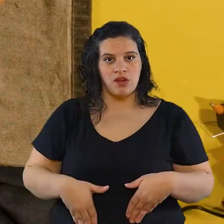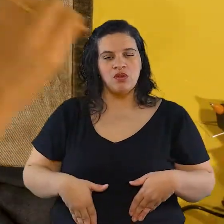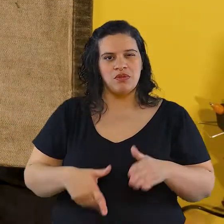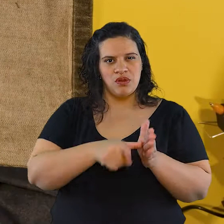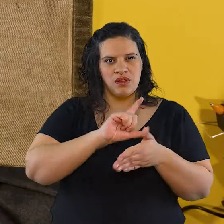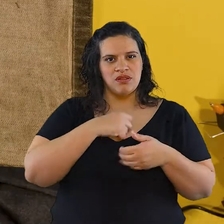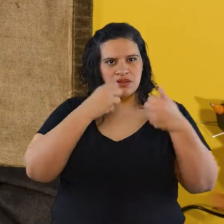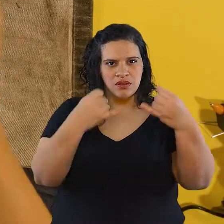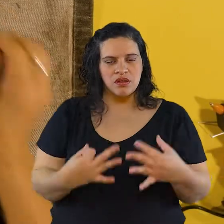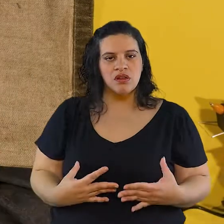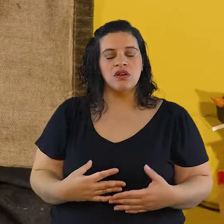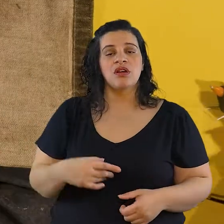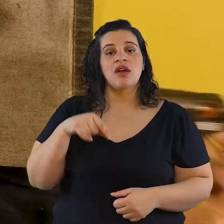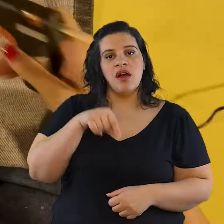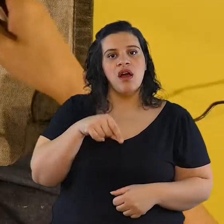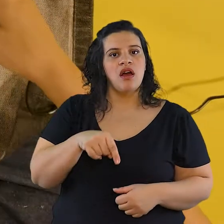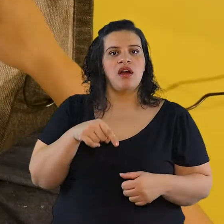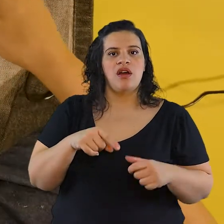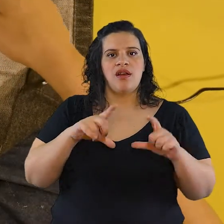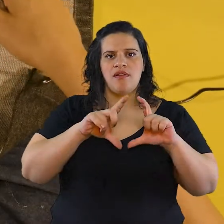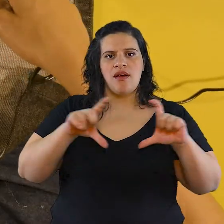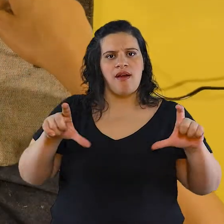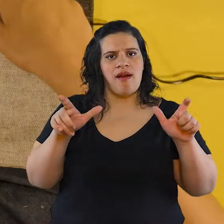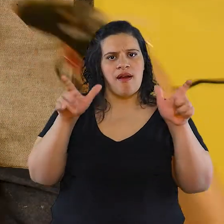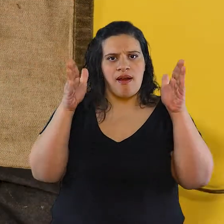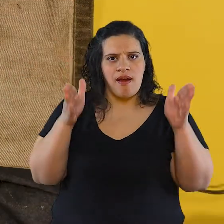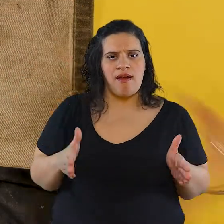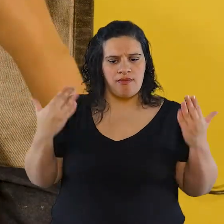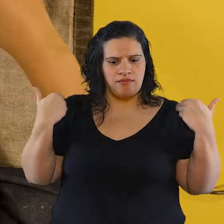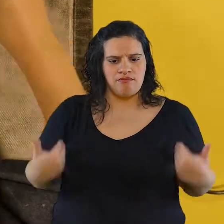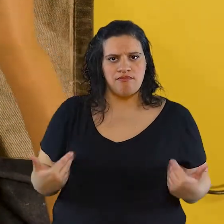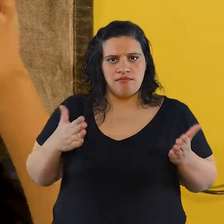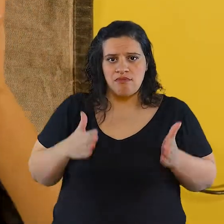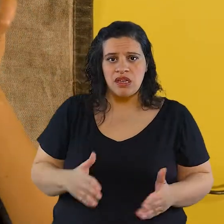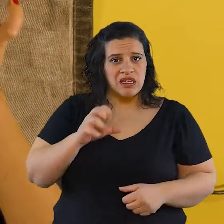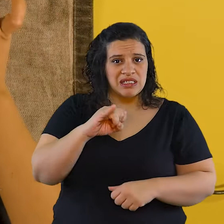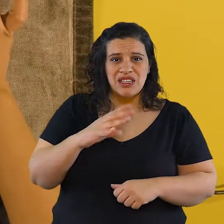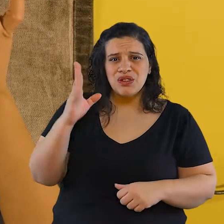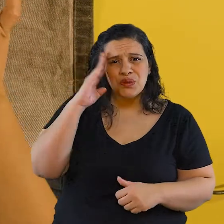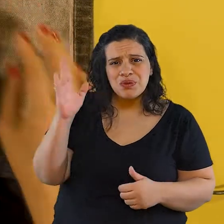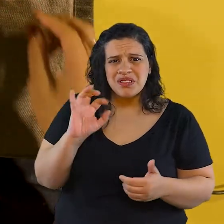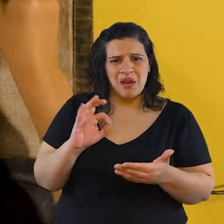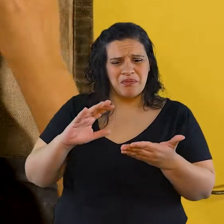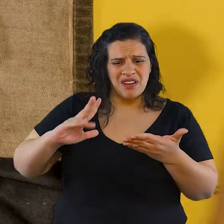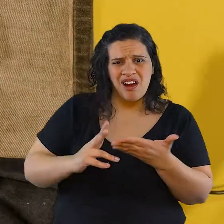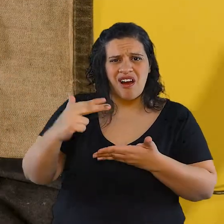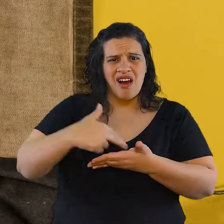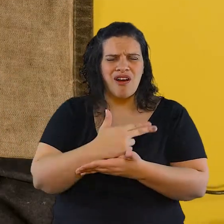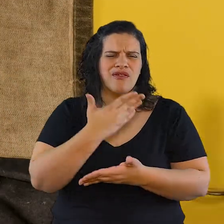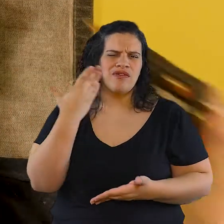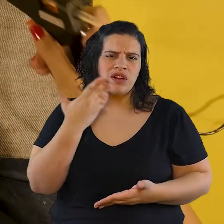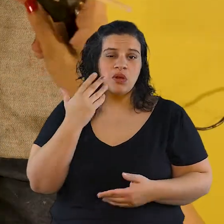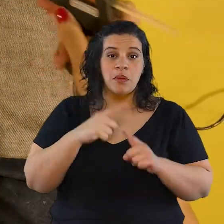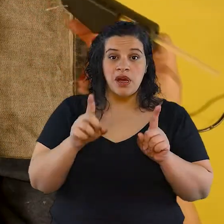kimono como eu havia falado, é uma modelagem reta, então quem não tem prática com modelagem, bem